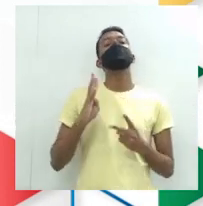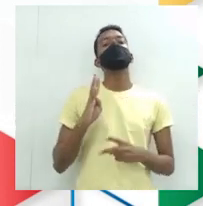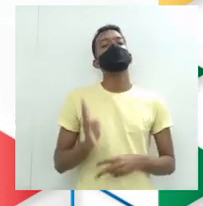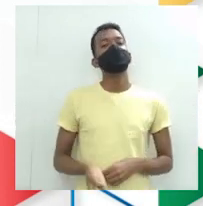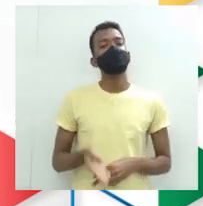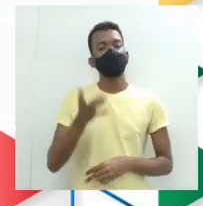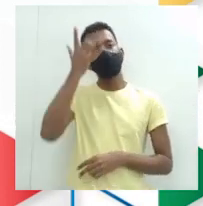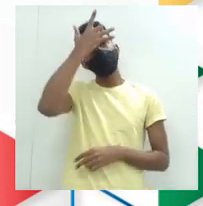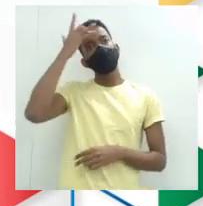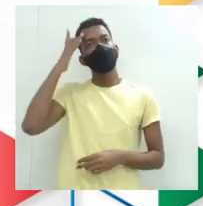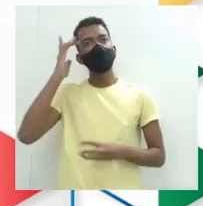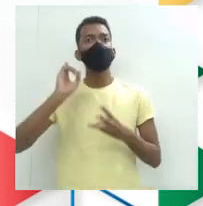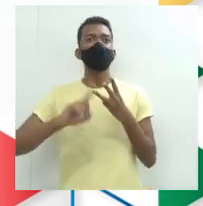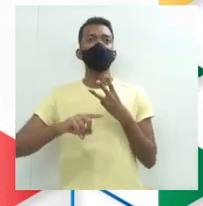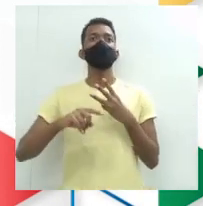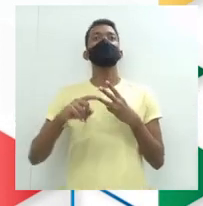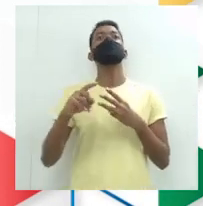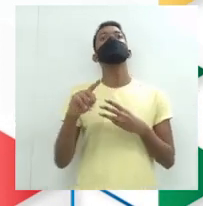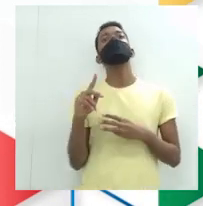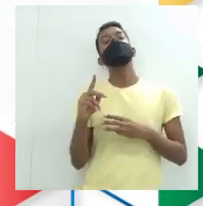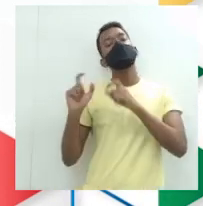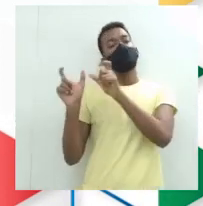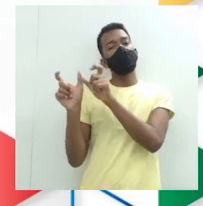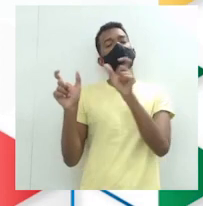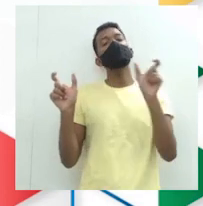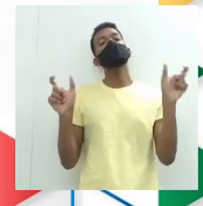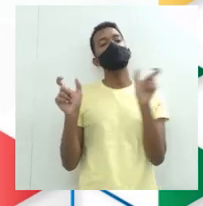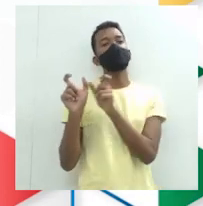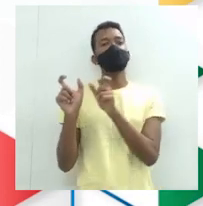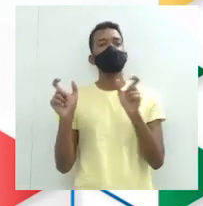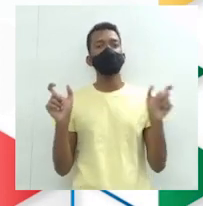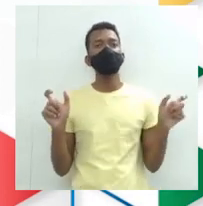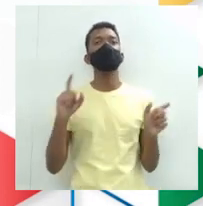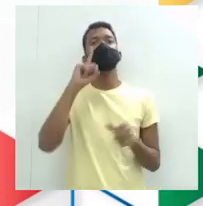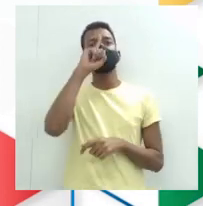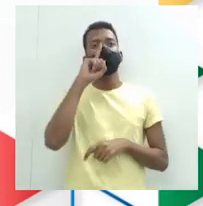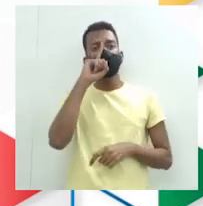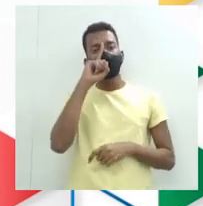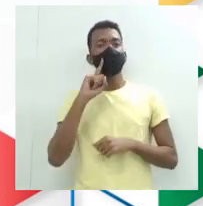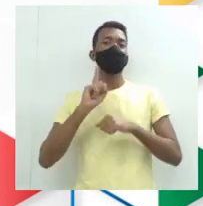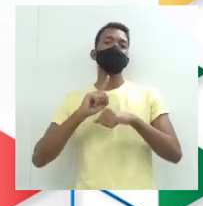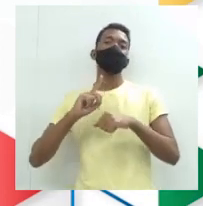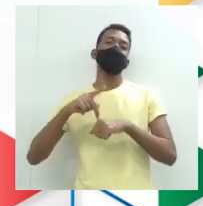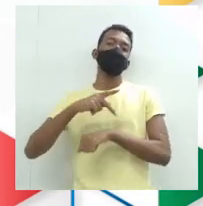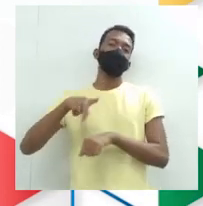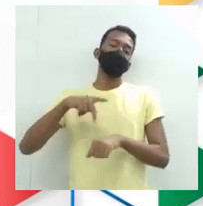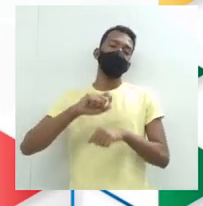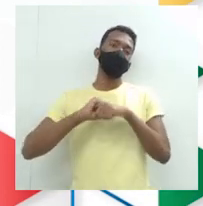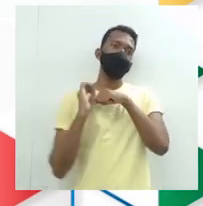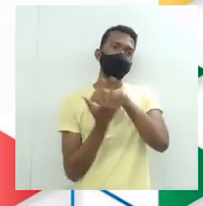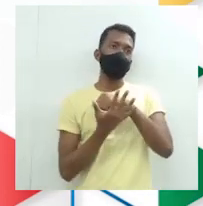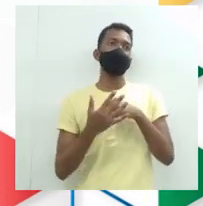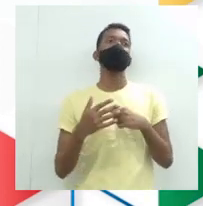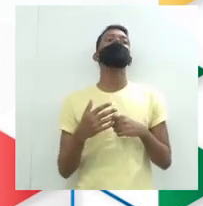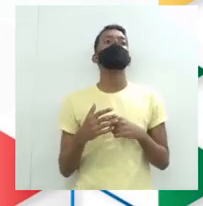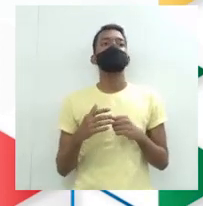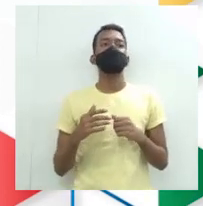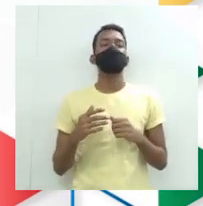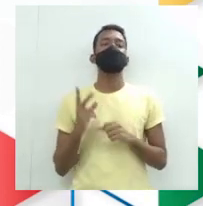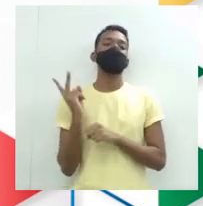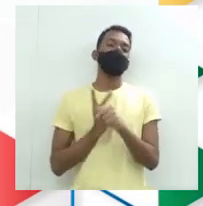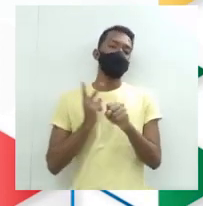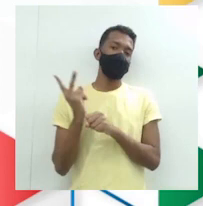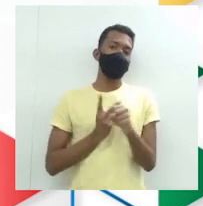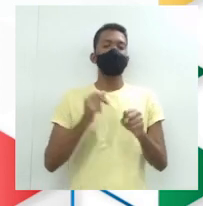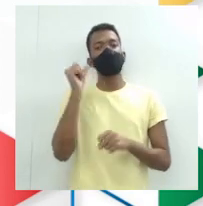home, global contagion, COVID-19, danger, pandemic, violence in women. Então, olha só